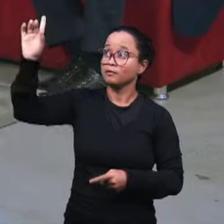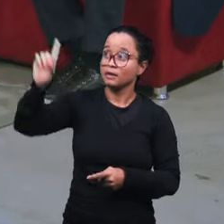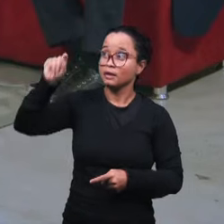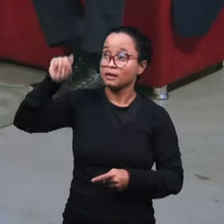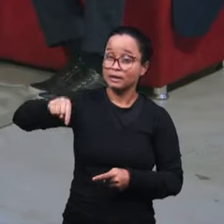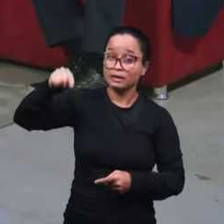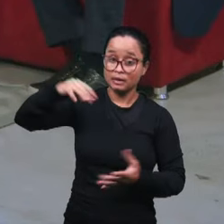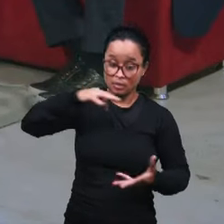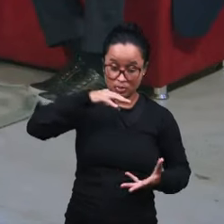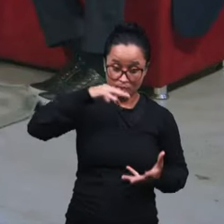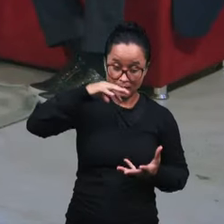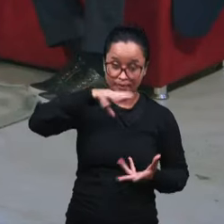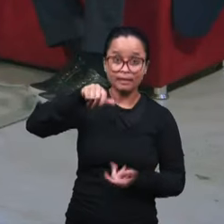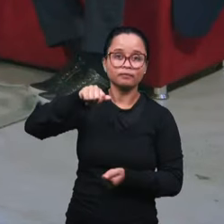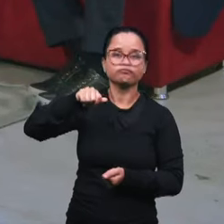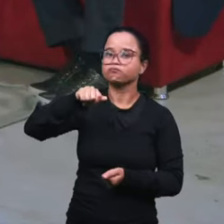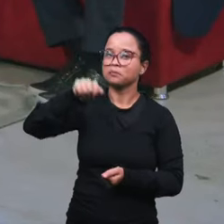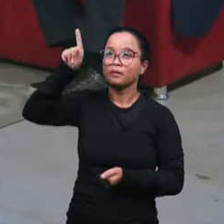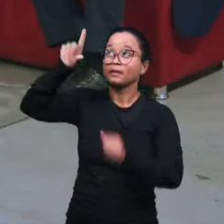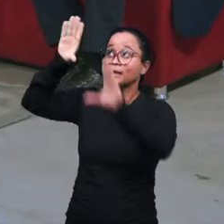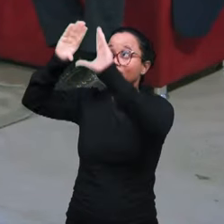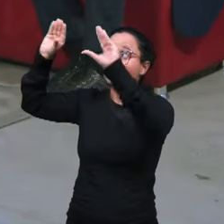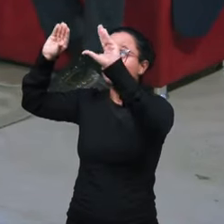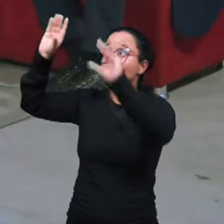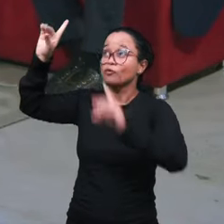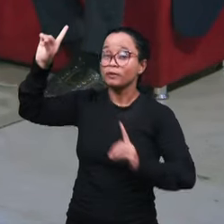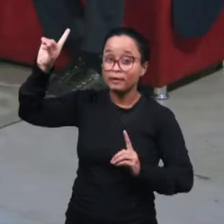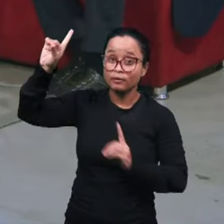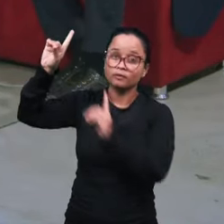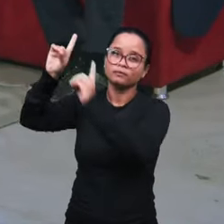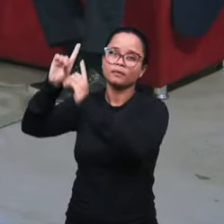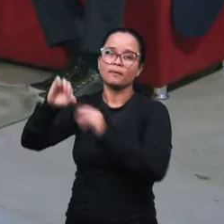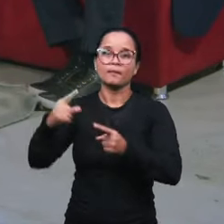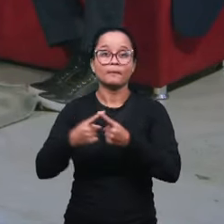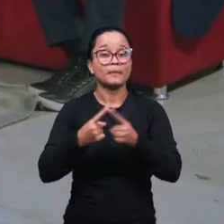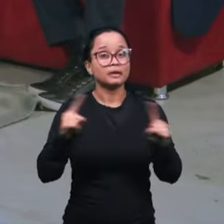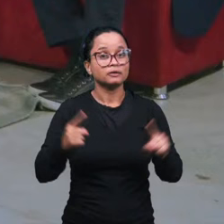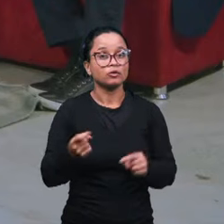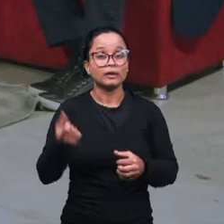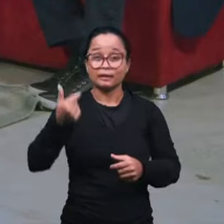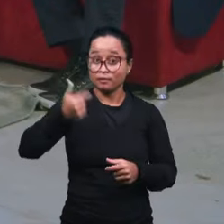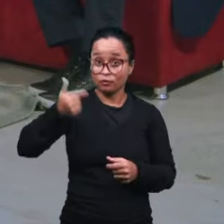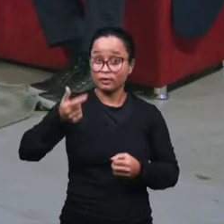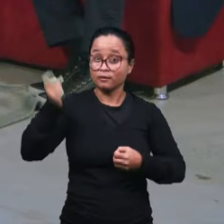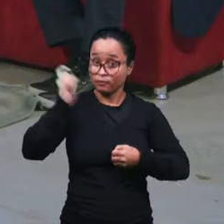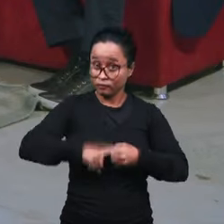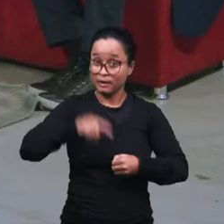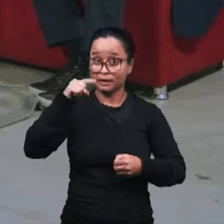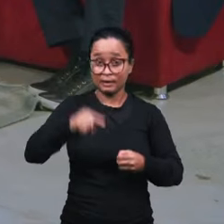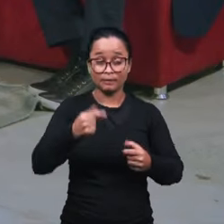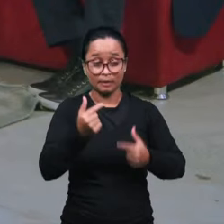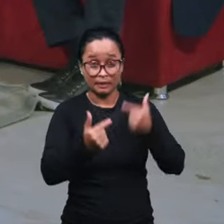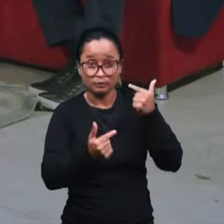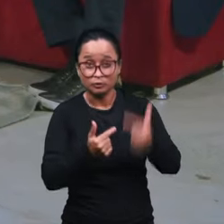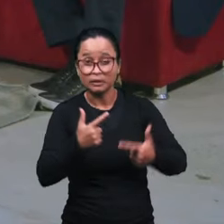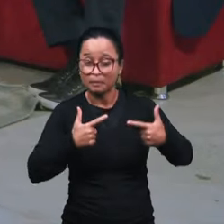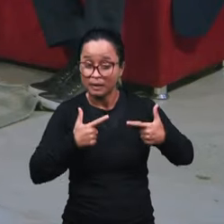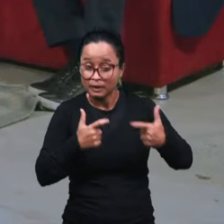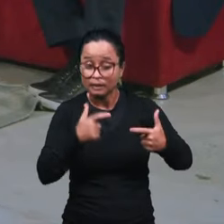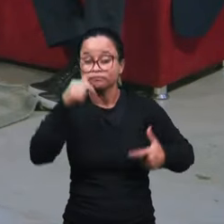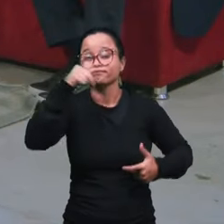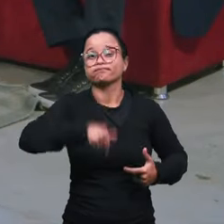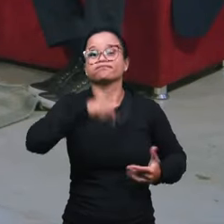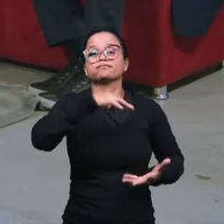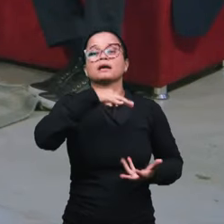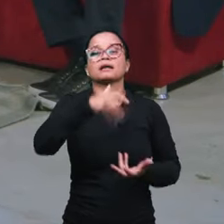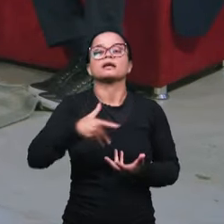encontro dEle nas nuvens. Mas quando Ele vier para pelejar, né, quando Ele vier na segunda vinda, aí sim Ele virá à terra, e